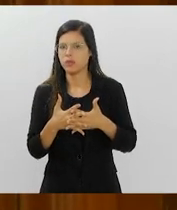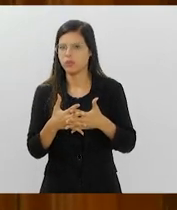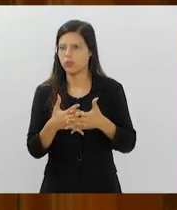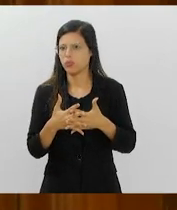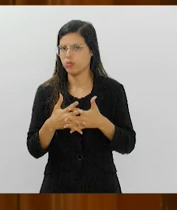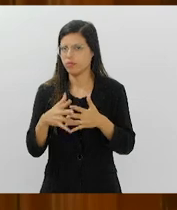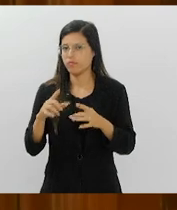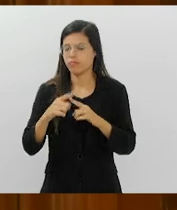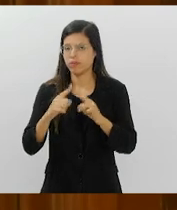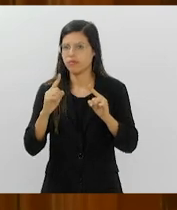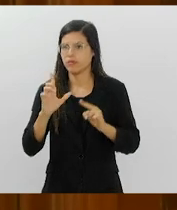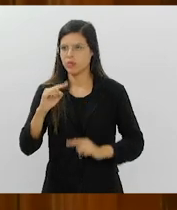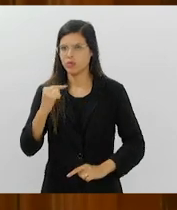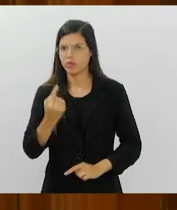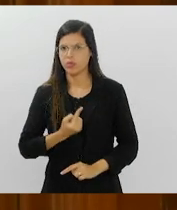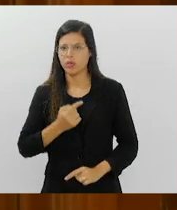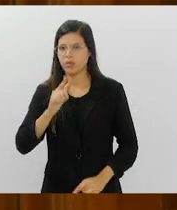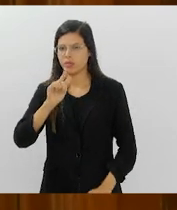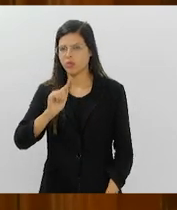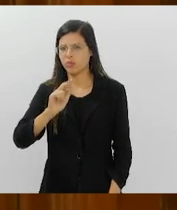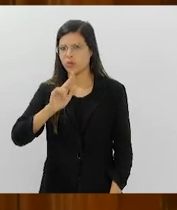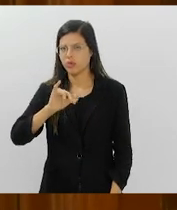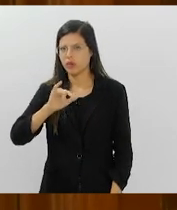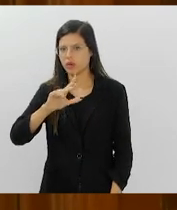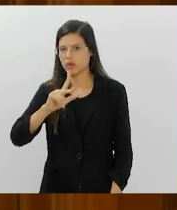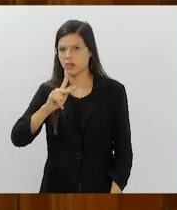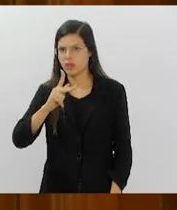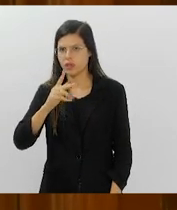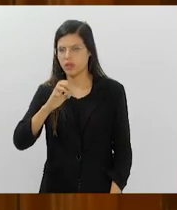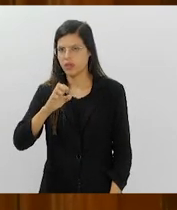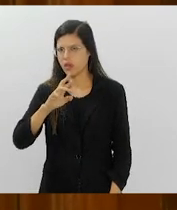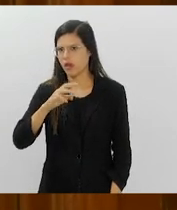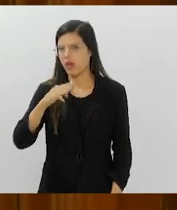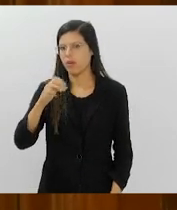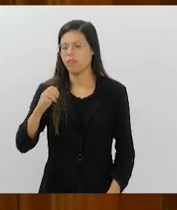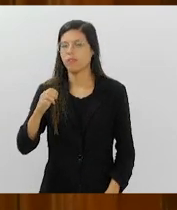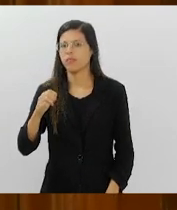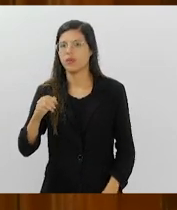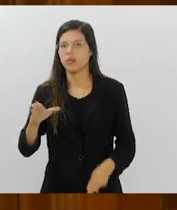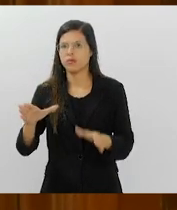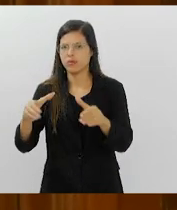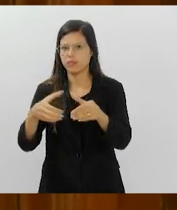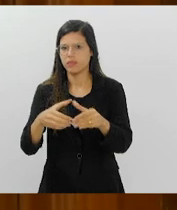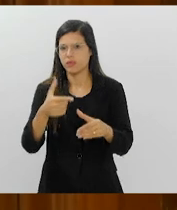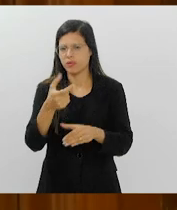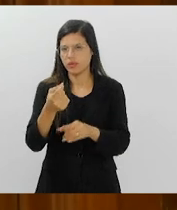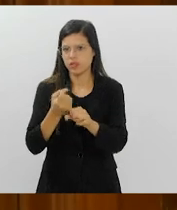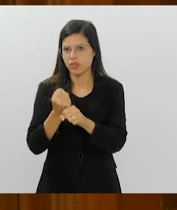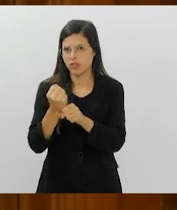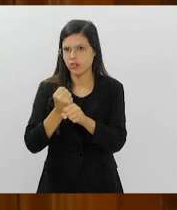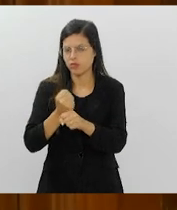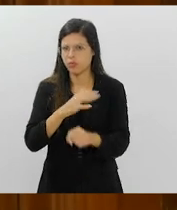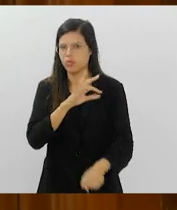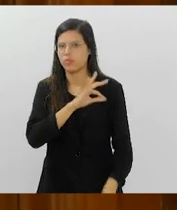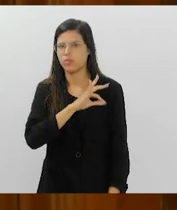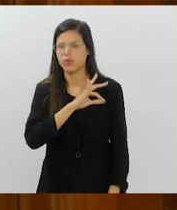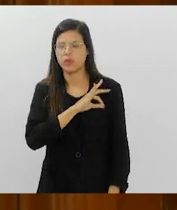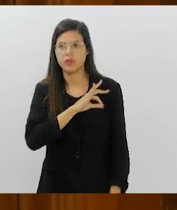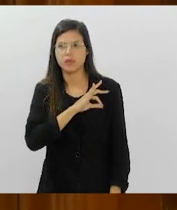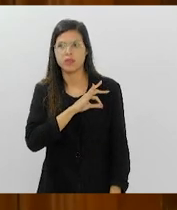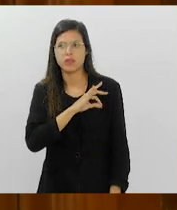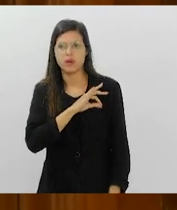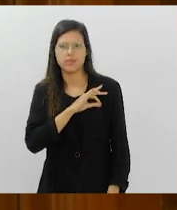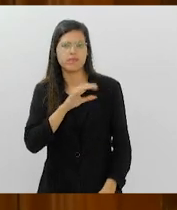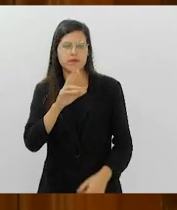nós aqui, está o Guilherme, ele também da minha turma, em 20 anos de polícia, a gente vai fazer 21 agora no início do ano que vem,